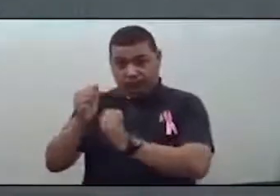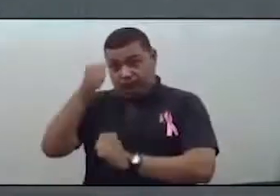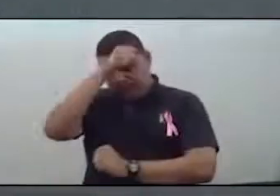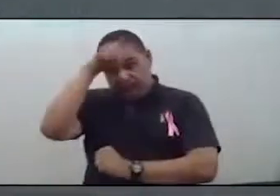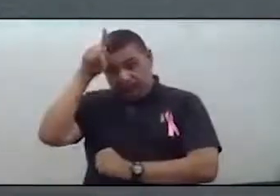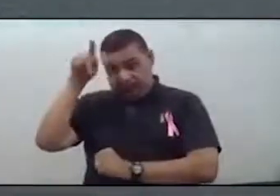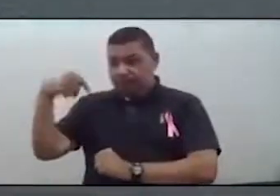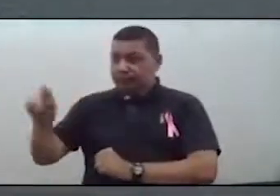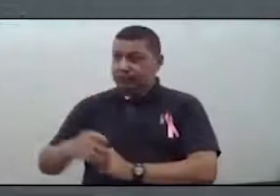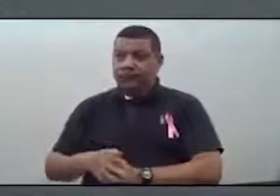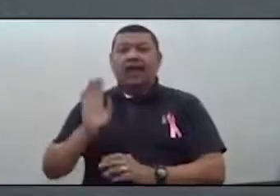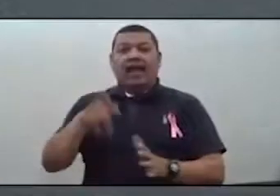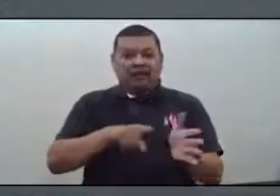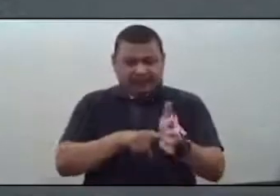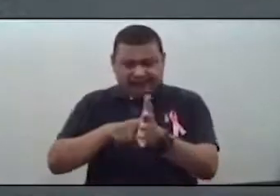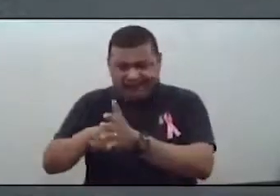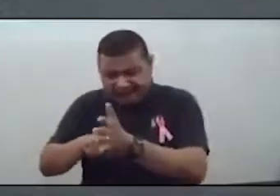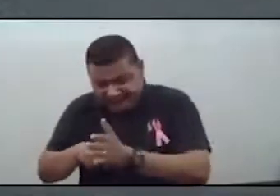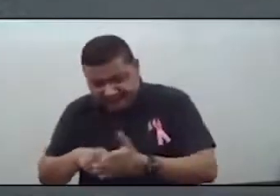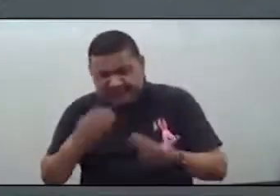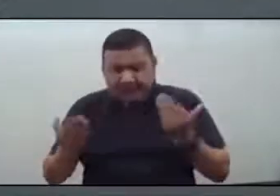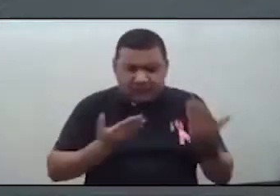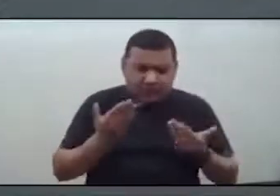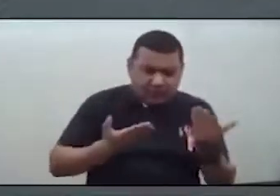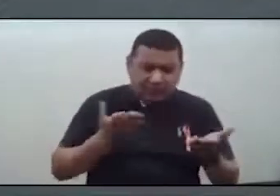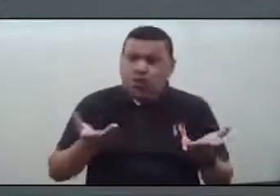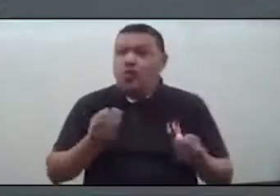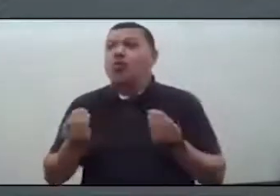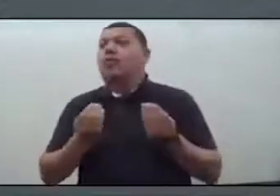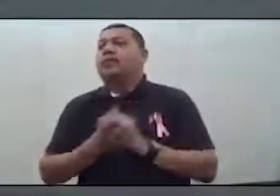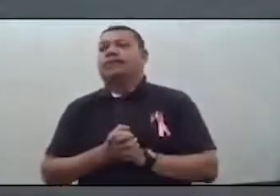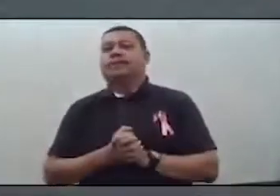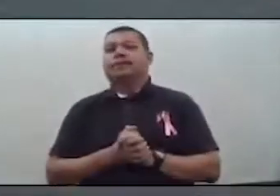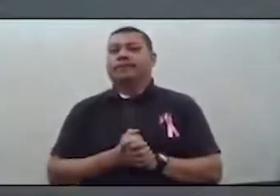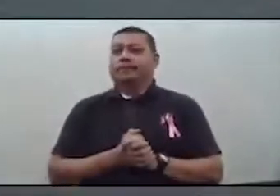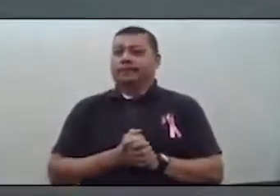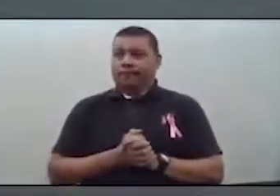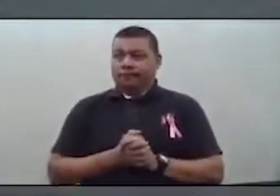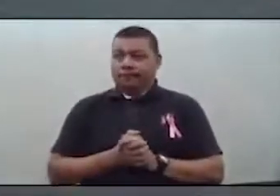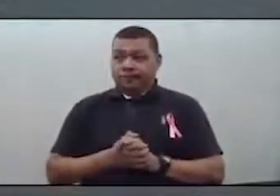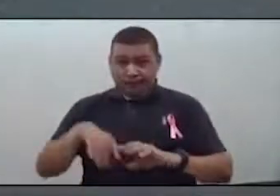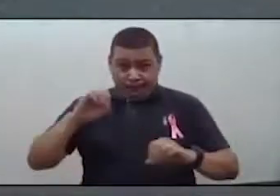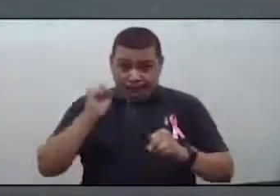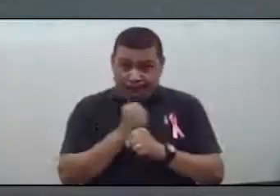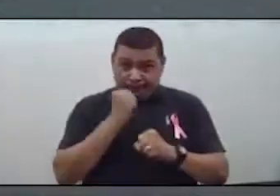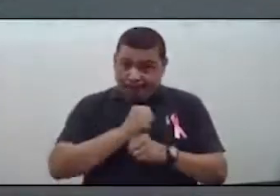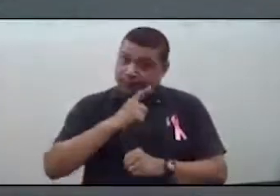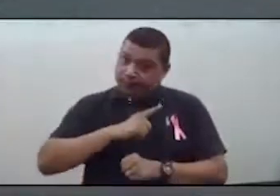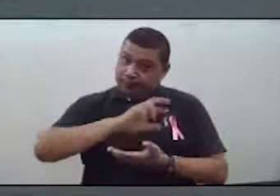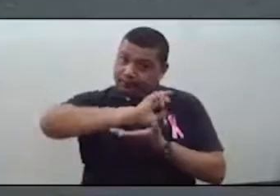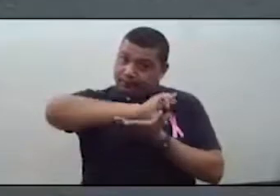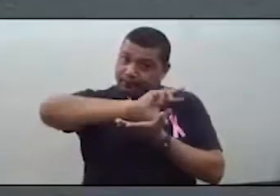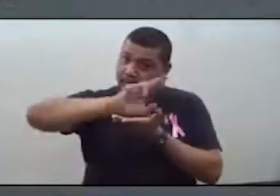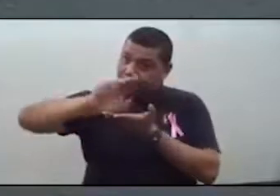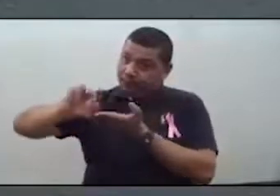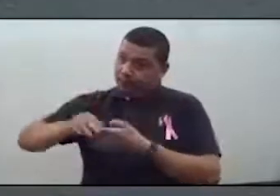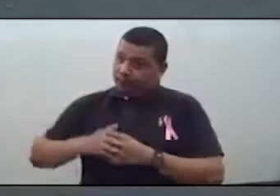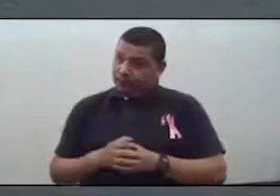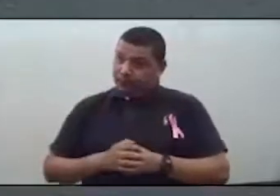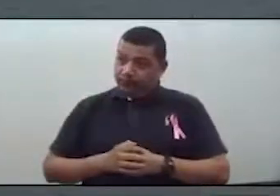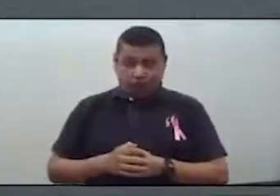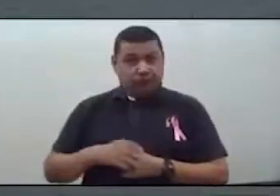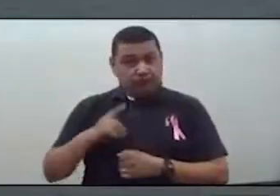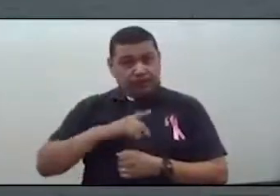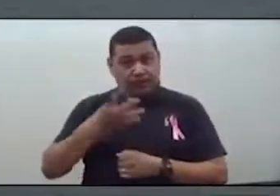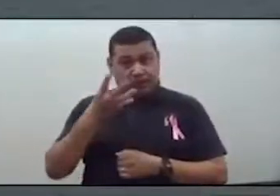aqui é estudado e pensado. Há obras, tem muito dinheiro, acredito que nós vamos fazer uma obra aí de 48 milhões,